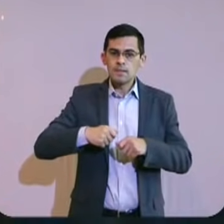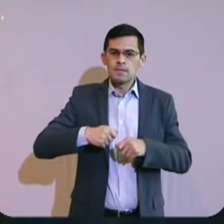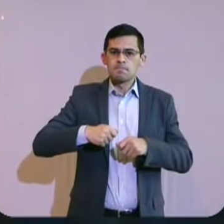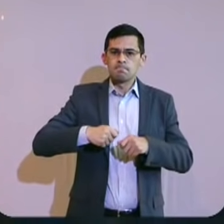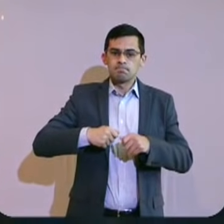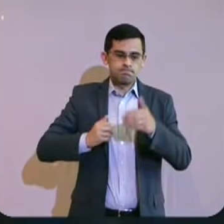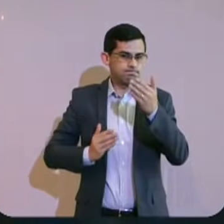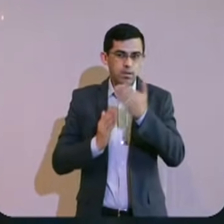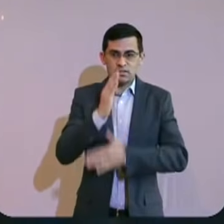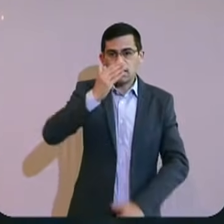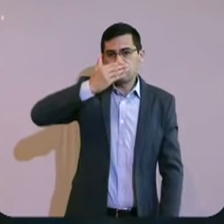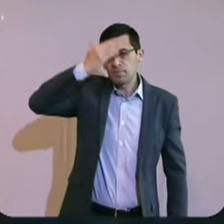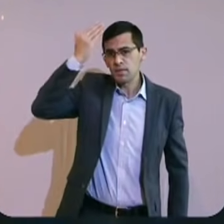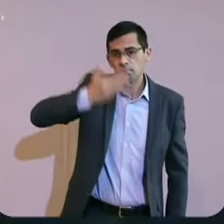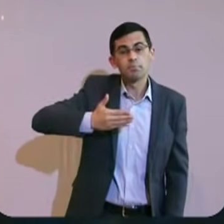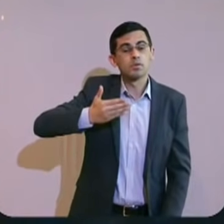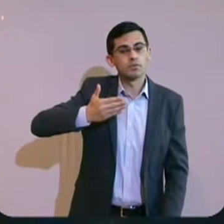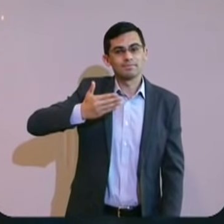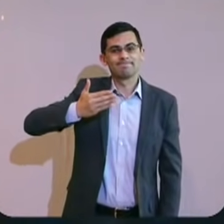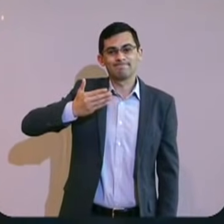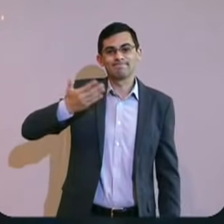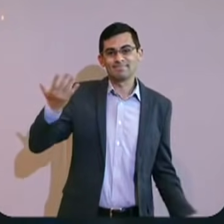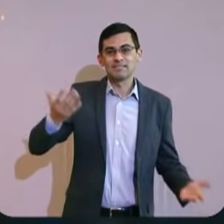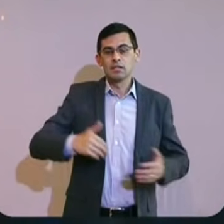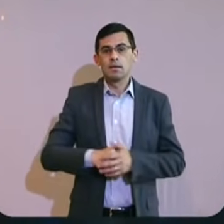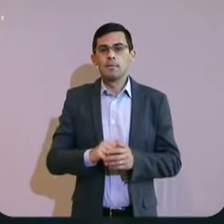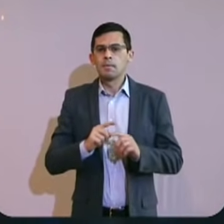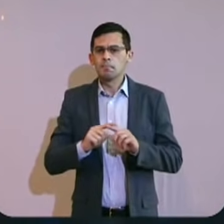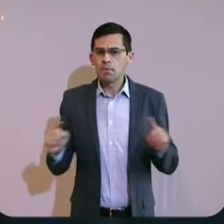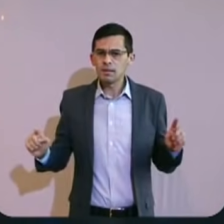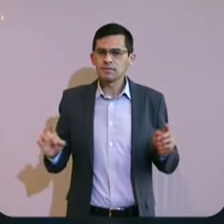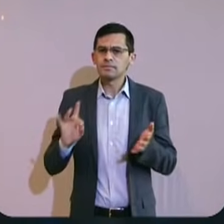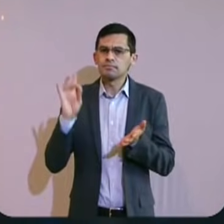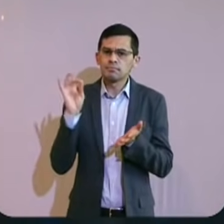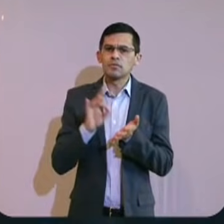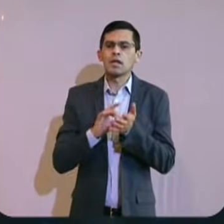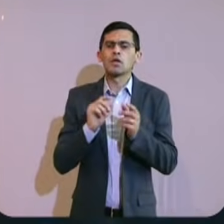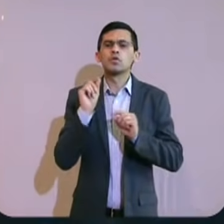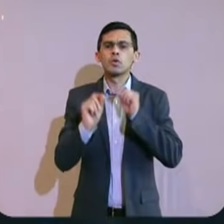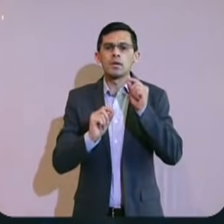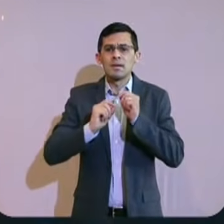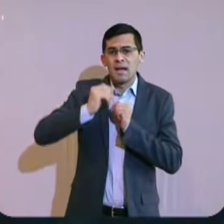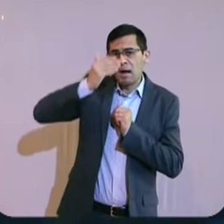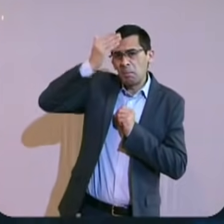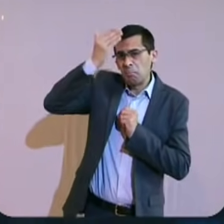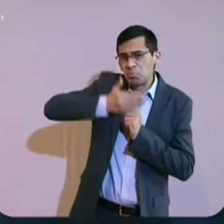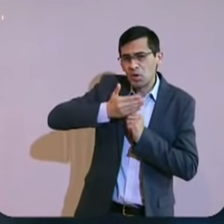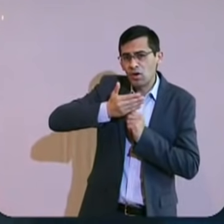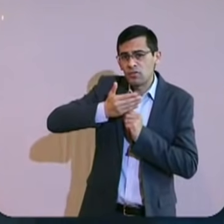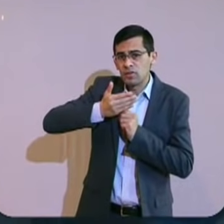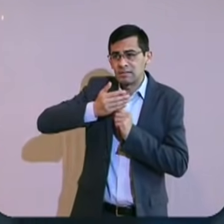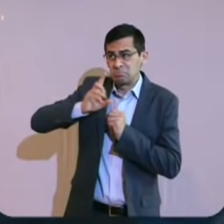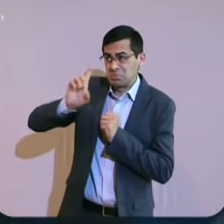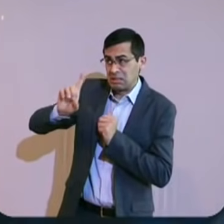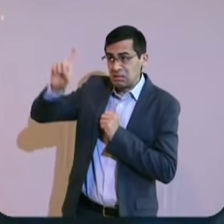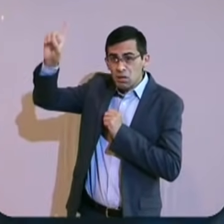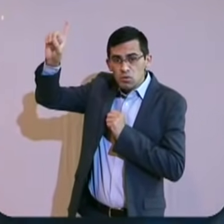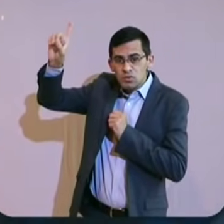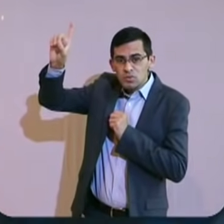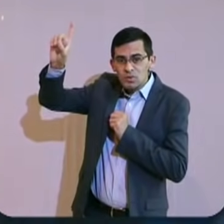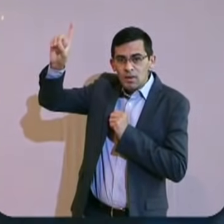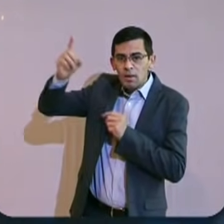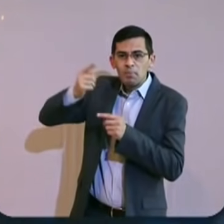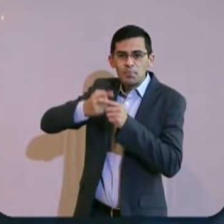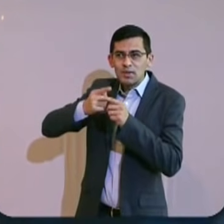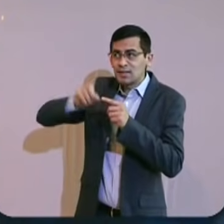passar na prova, passar no teste. E o interessante, queridos, é que o teste não era para Deus,